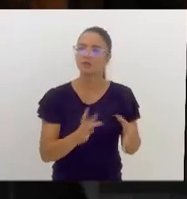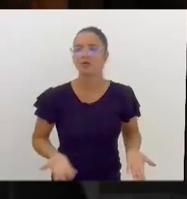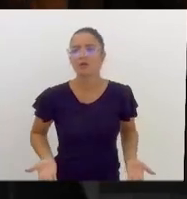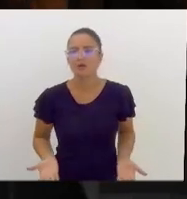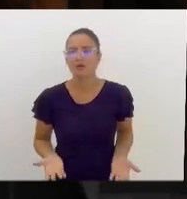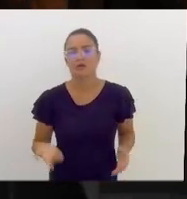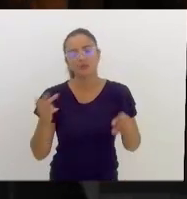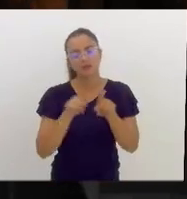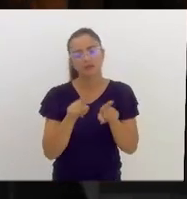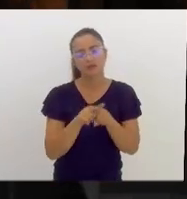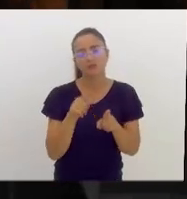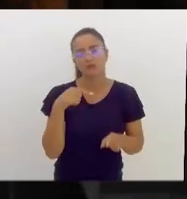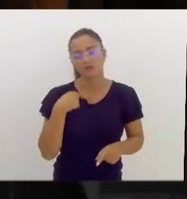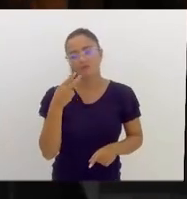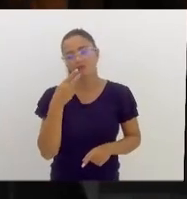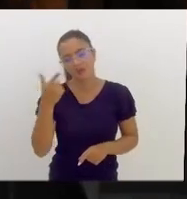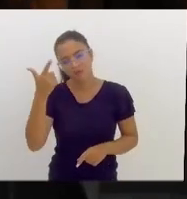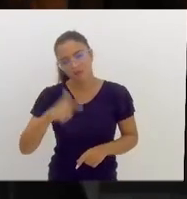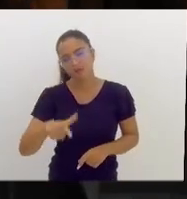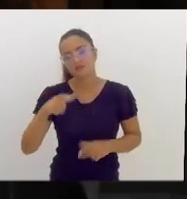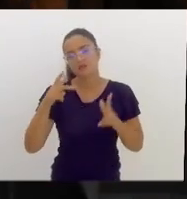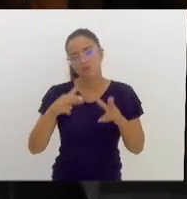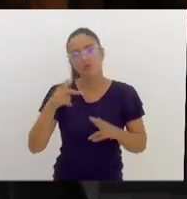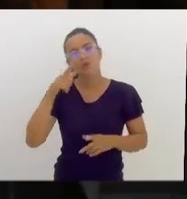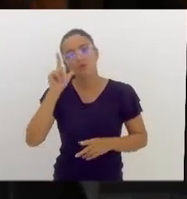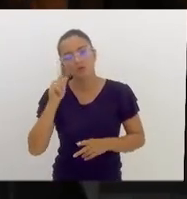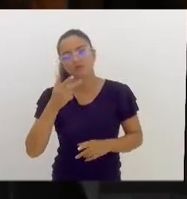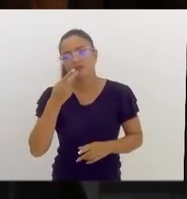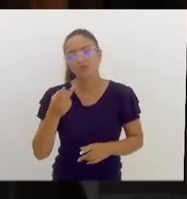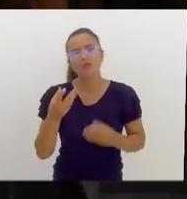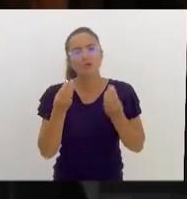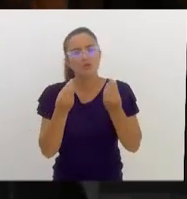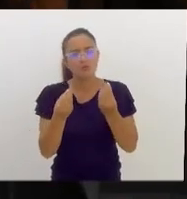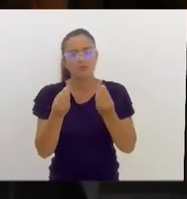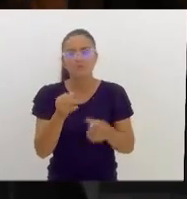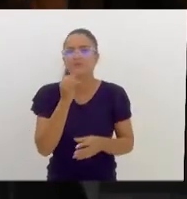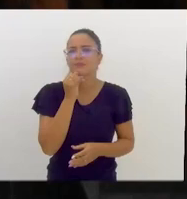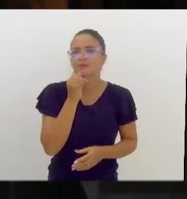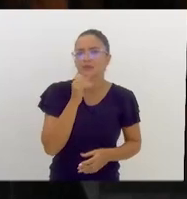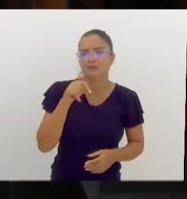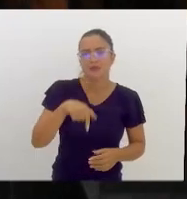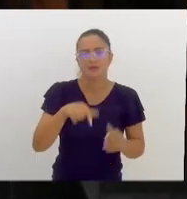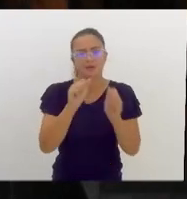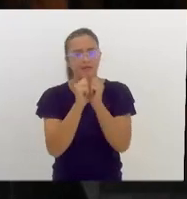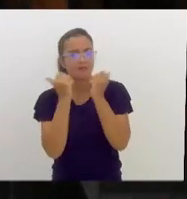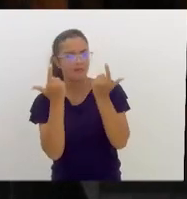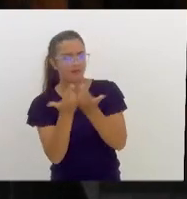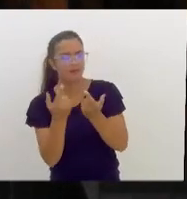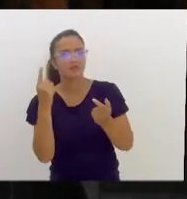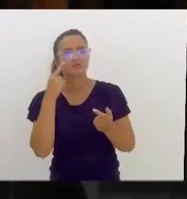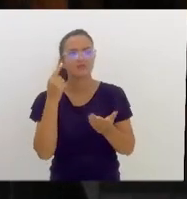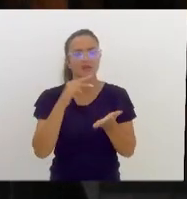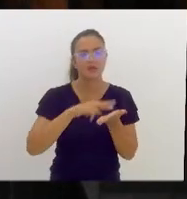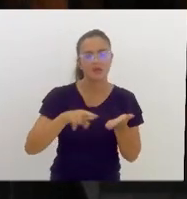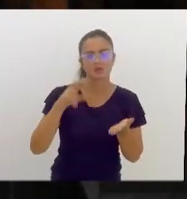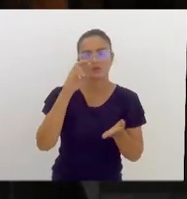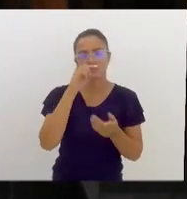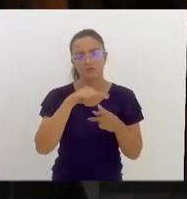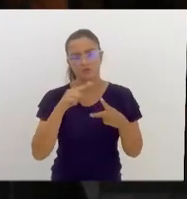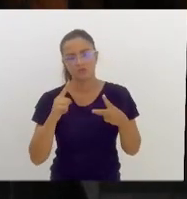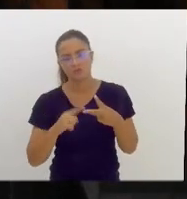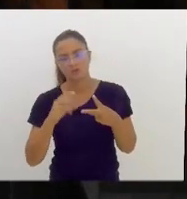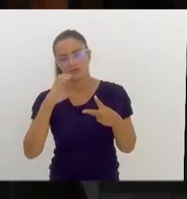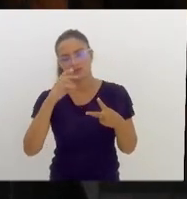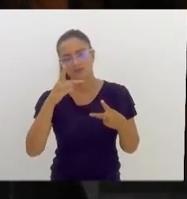tema que eu e Vossa Excelência já falamos aqui ontem. Não dá para entender essa casa votar mais dois relatórios de CPI e ainda